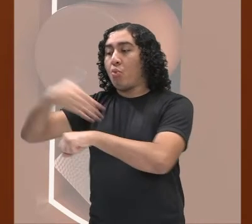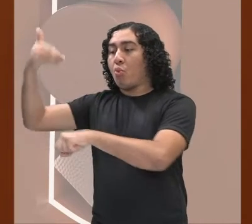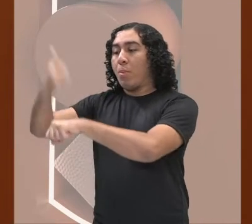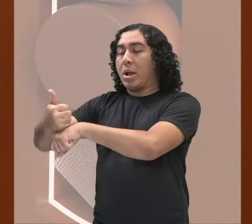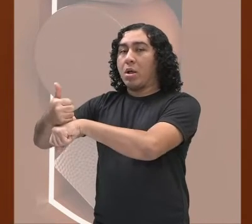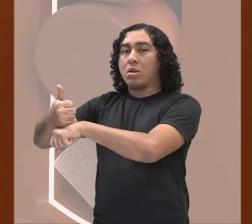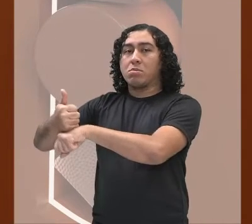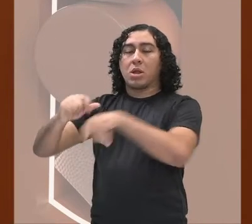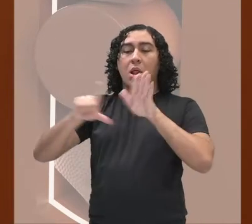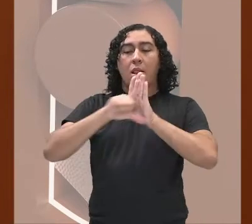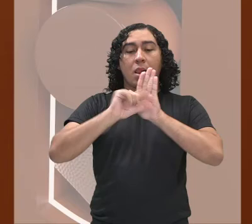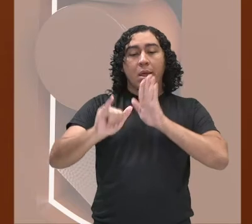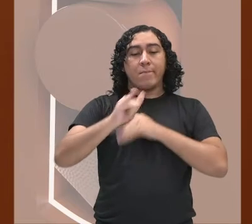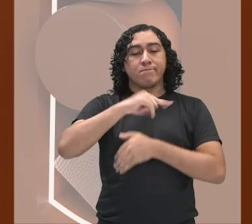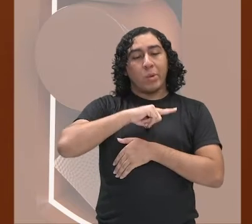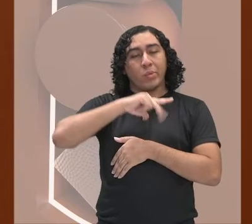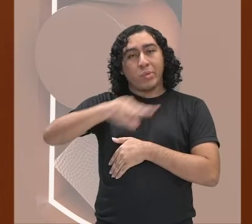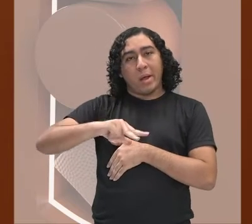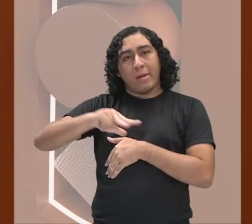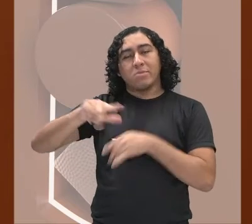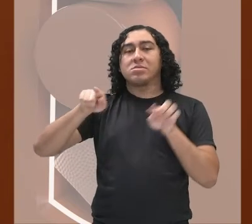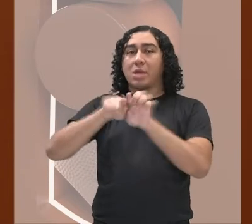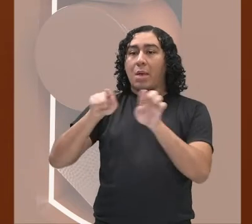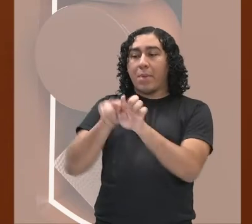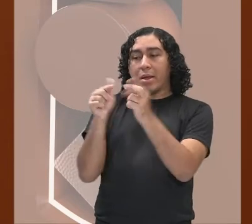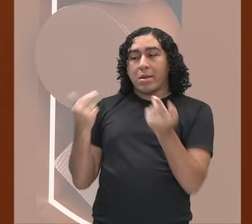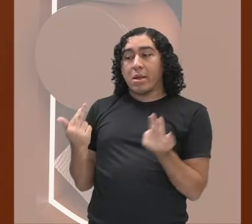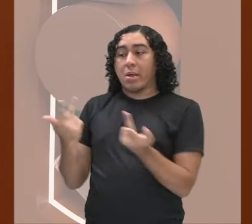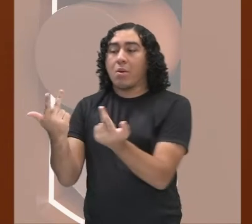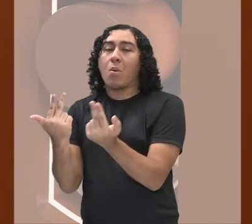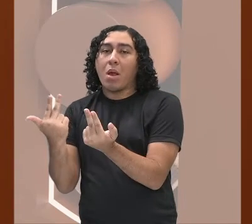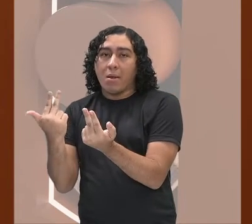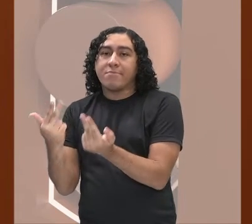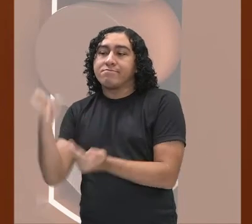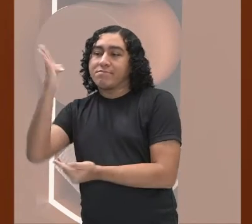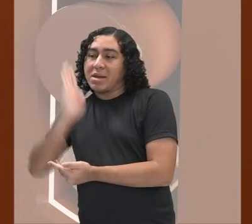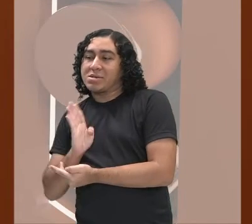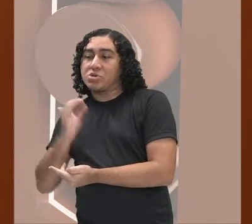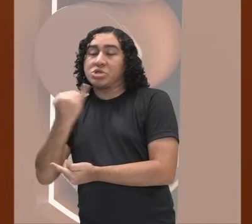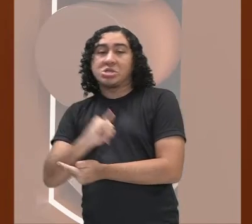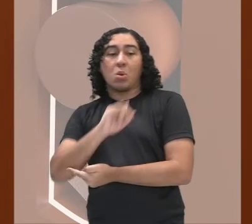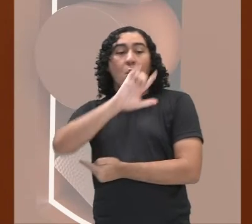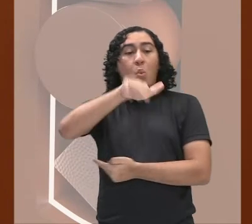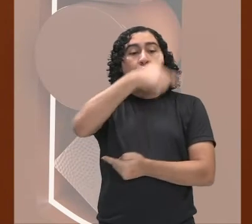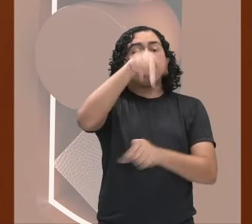país valem na colônia, e se os outros países não